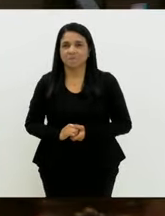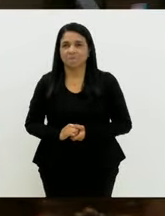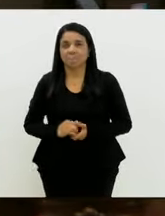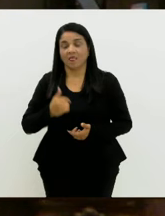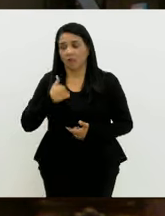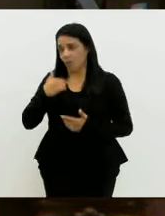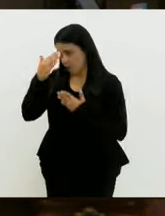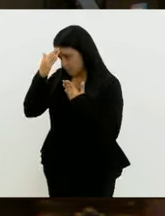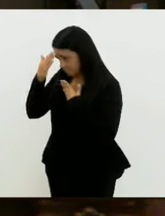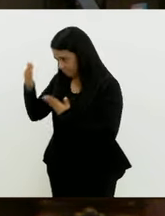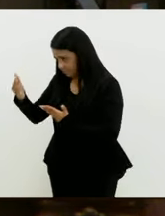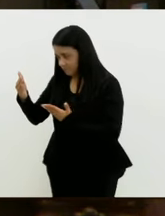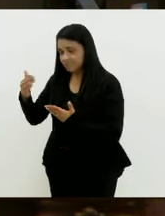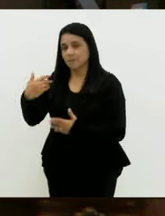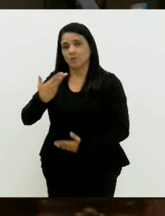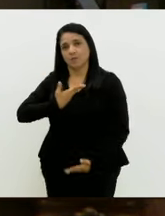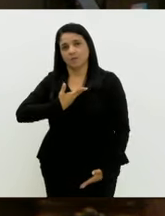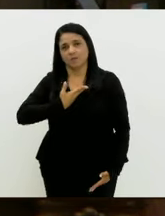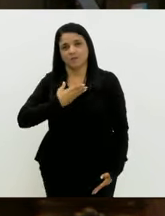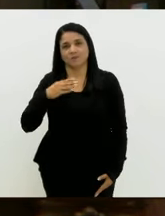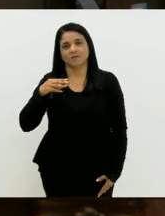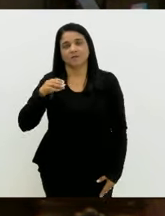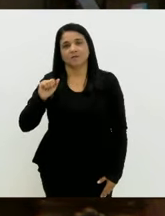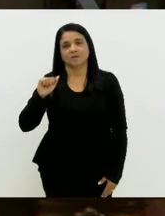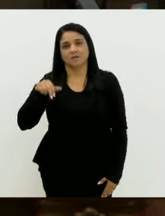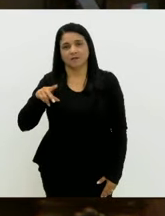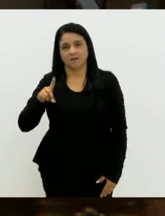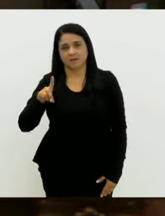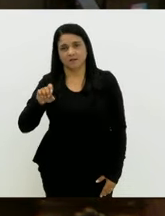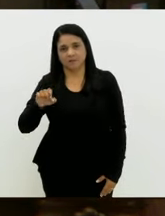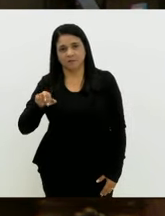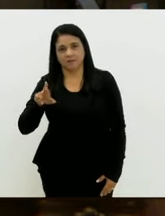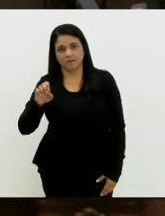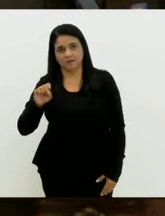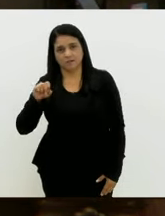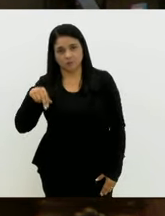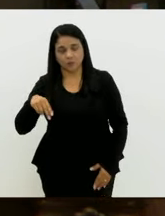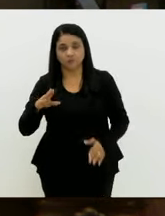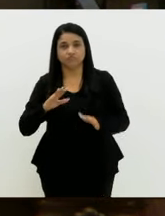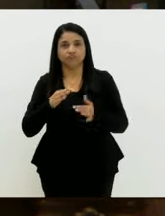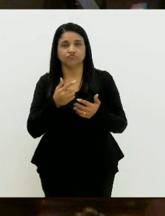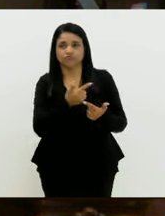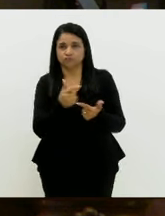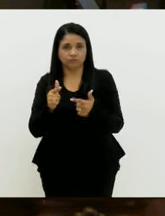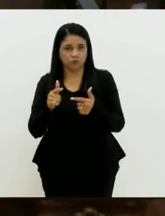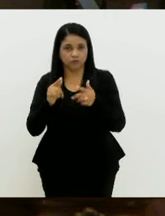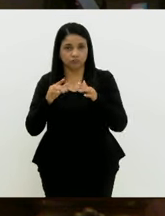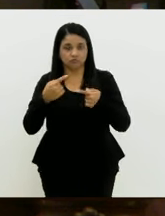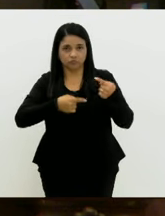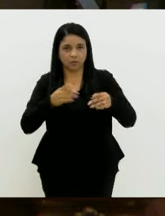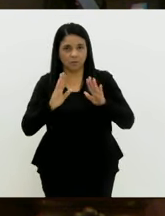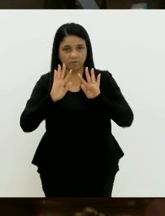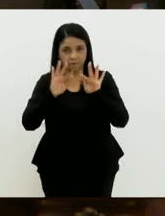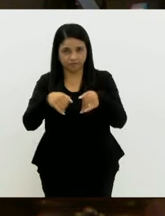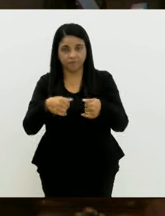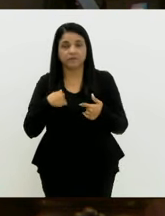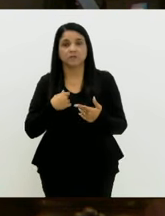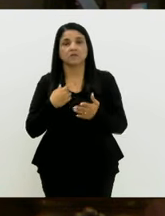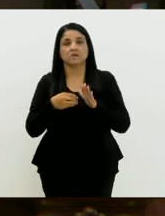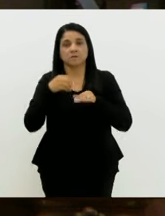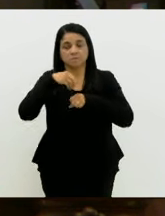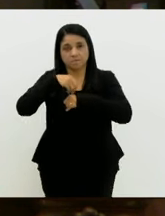agradeço, querido irmão Anderson Moraes. Não havendo mais quem queira discutir, encerrada a discussão. Em votação, o parecer da Comissão de